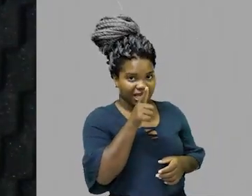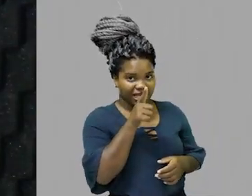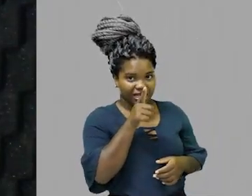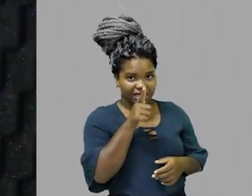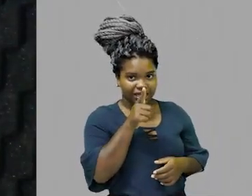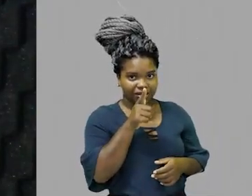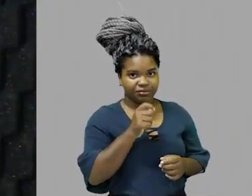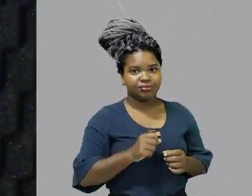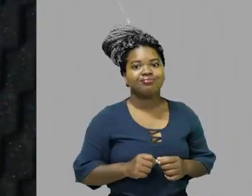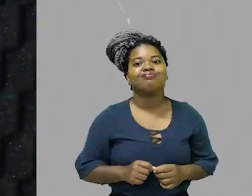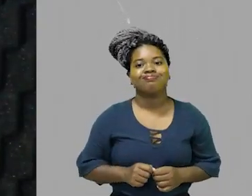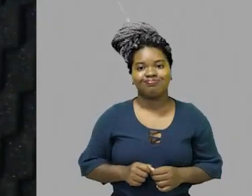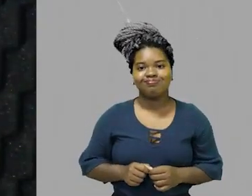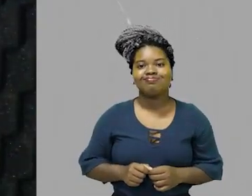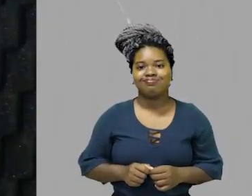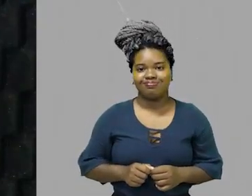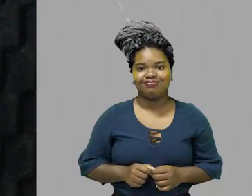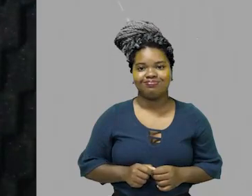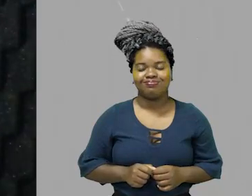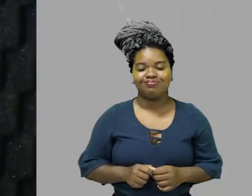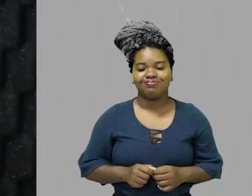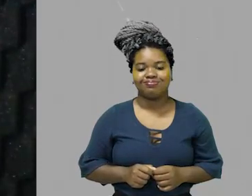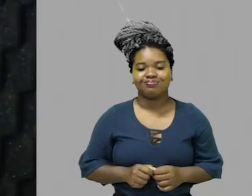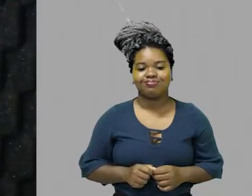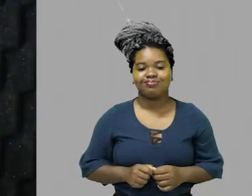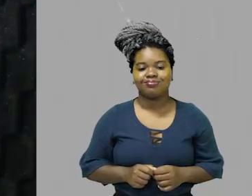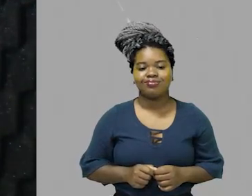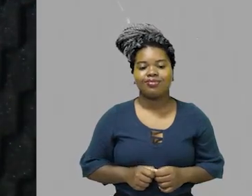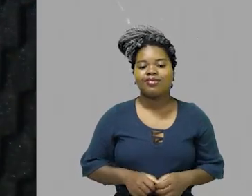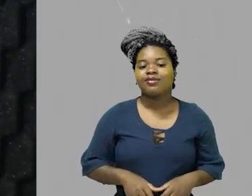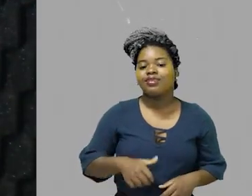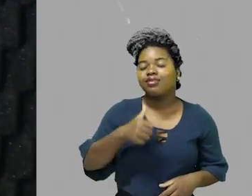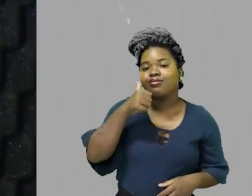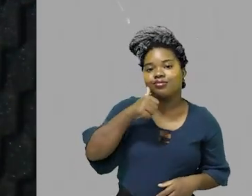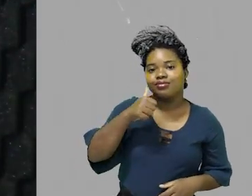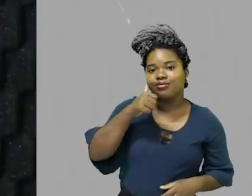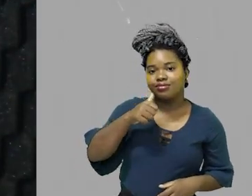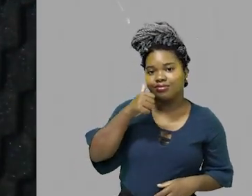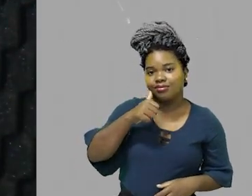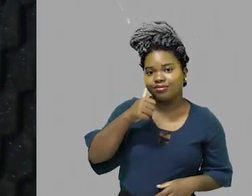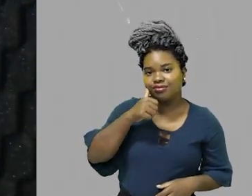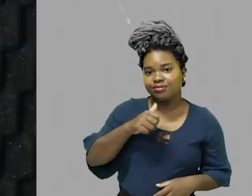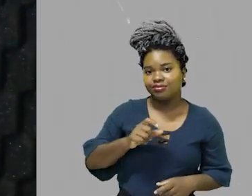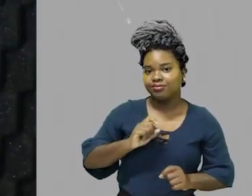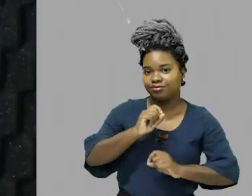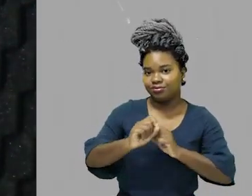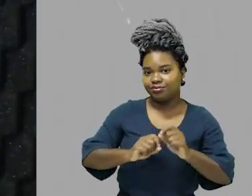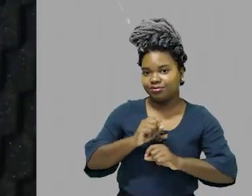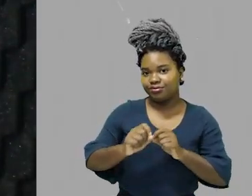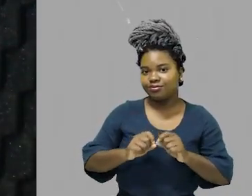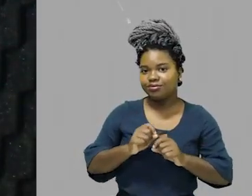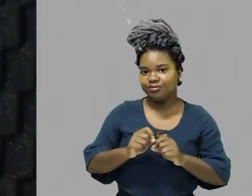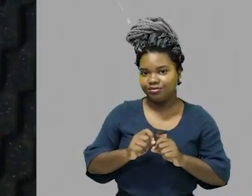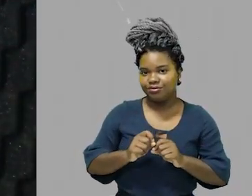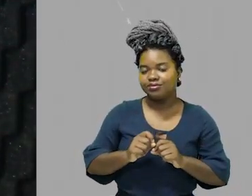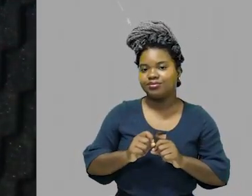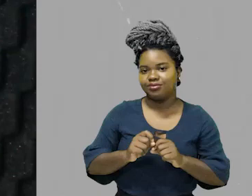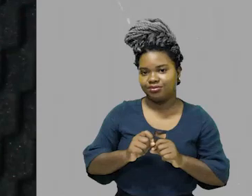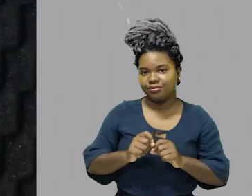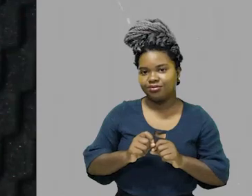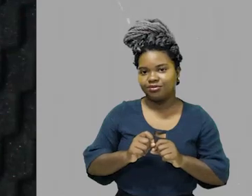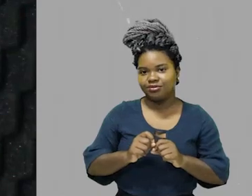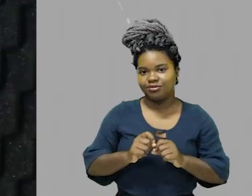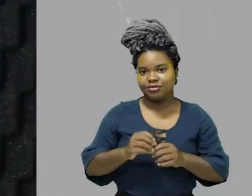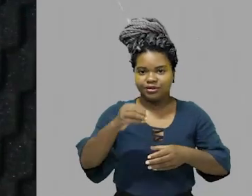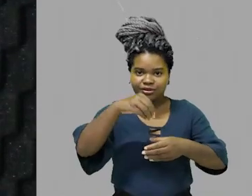gametas masculinos. E no caso das fêmeas, elas têm lá o ovário, a estrutura que produz os óvulos,